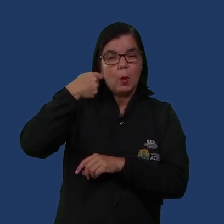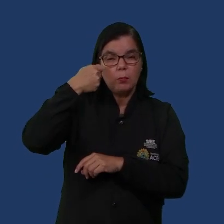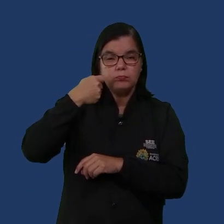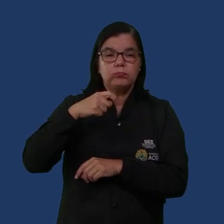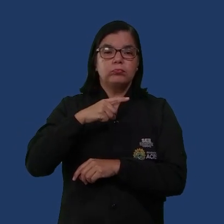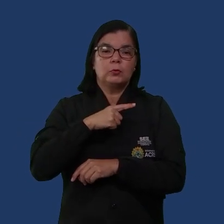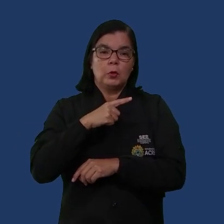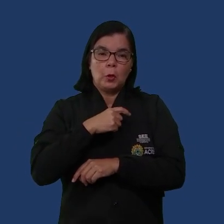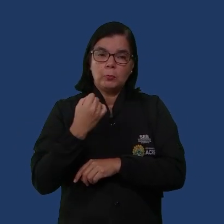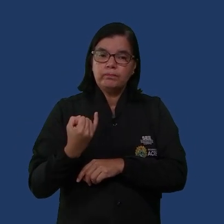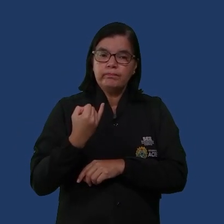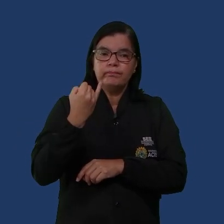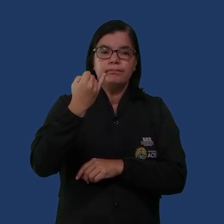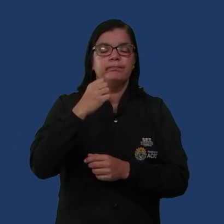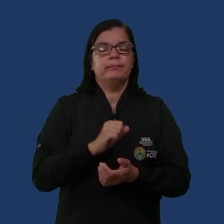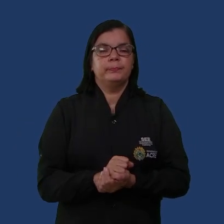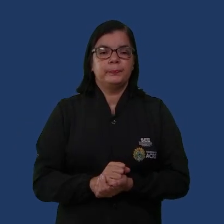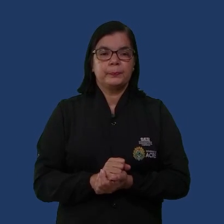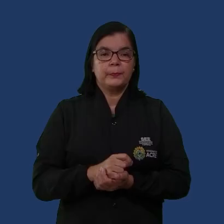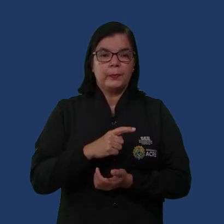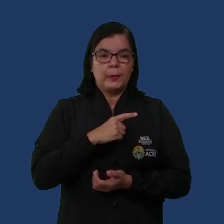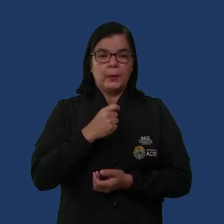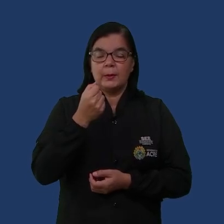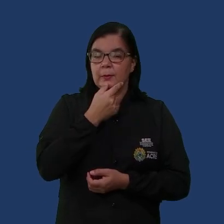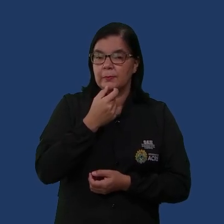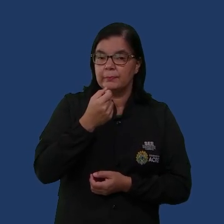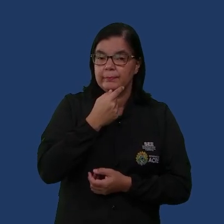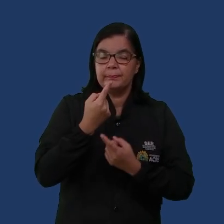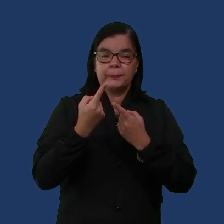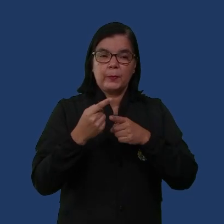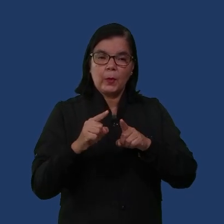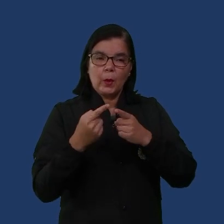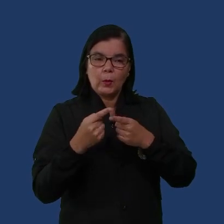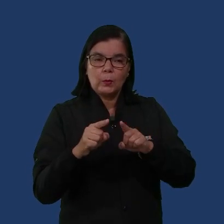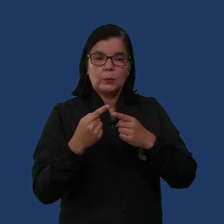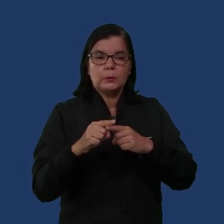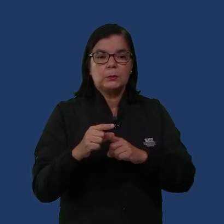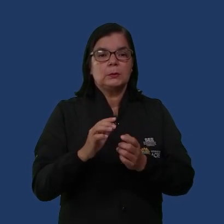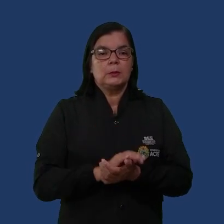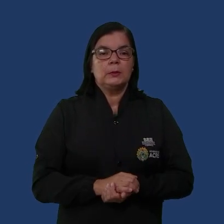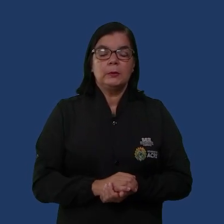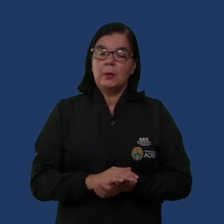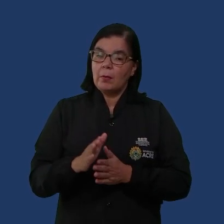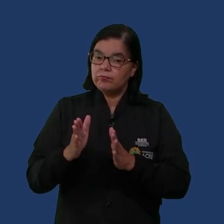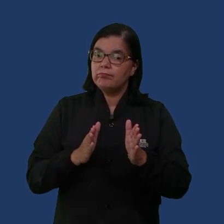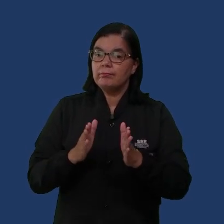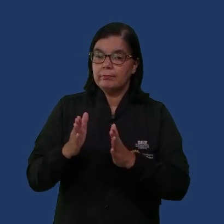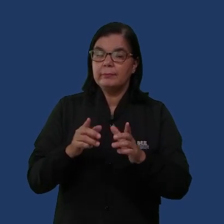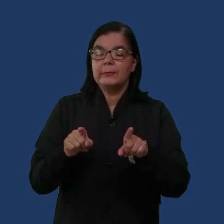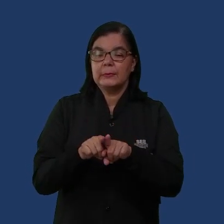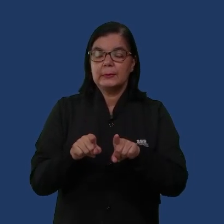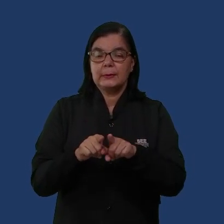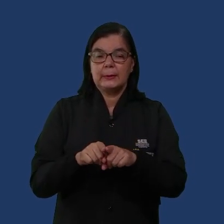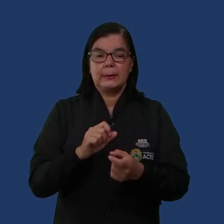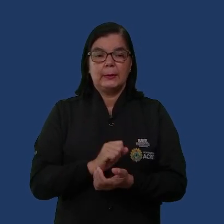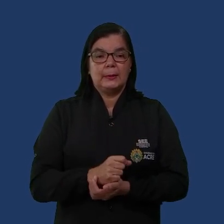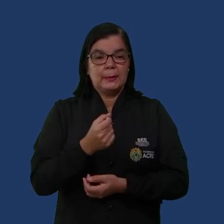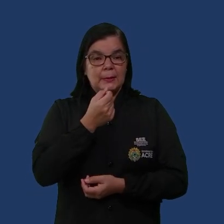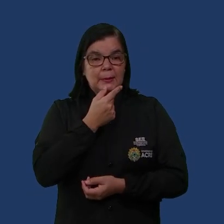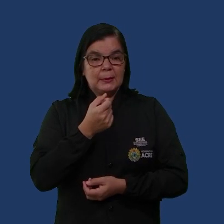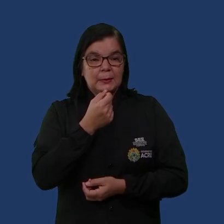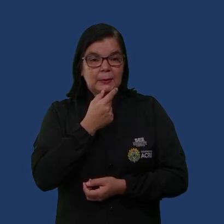abordem temas sensíveis de forma humorística, né, provocadora e acessível. E através da